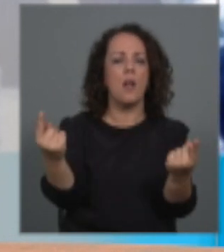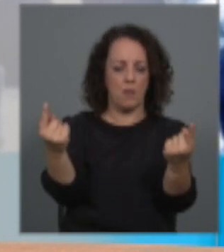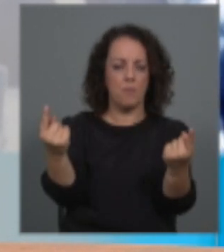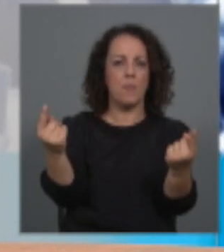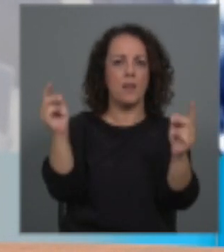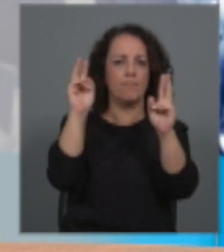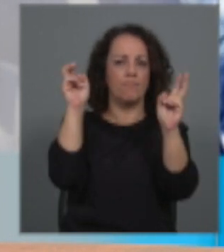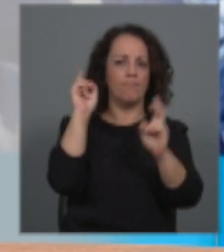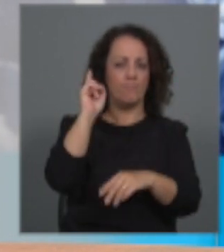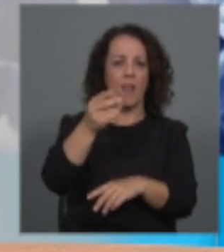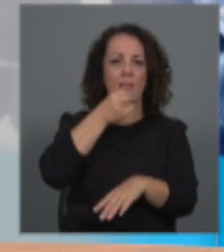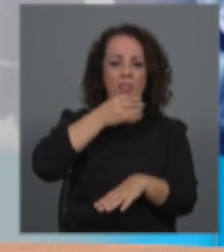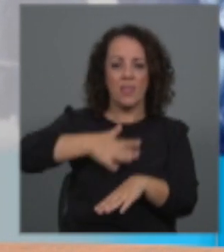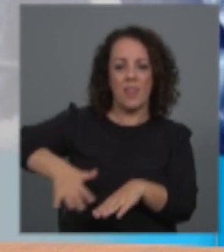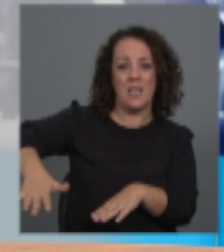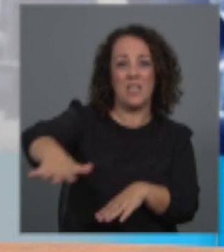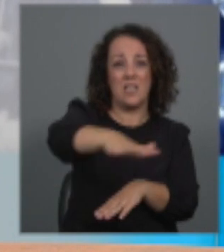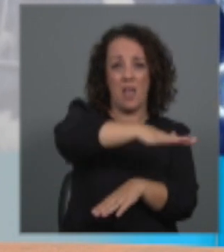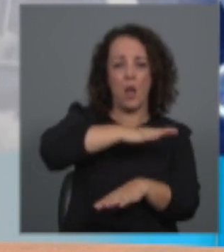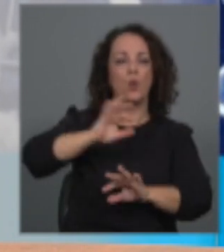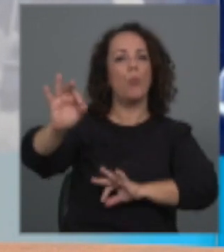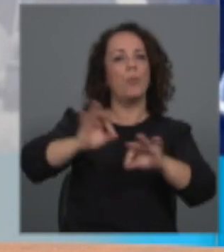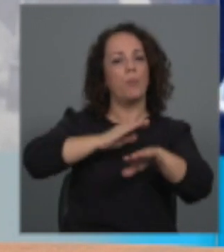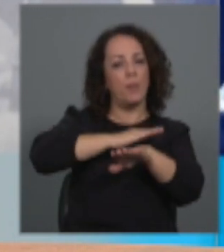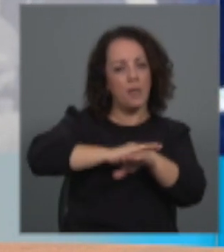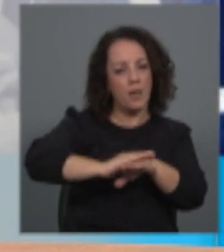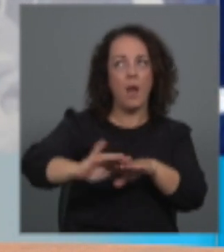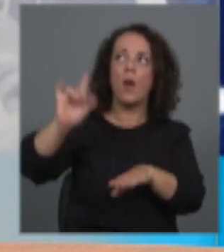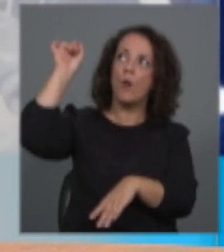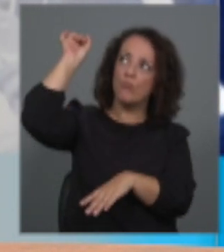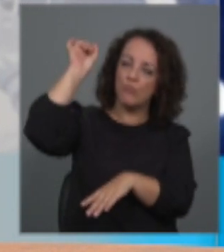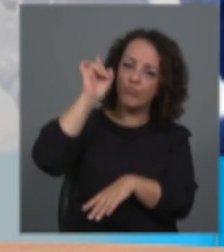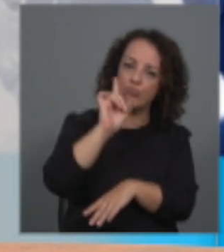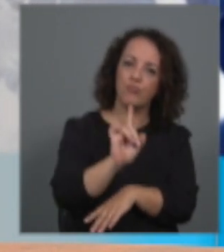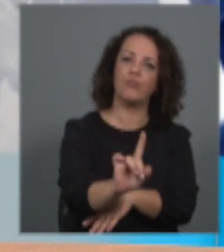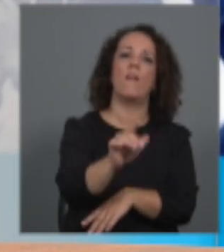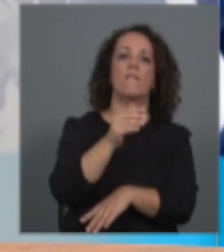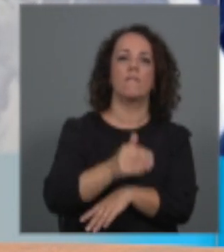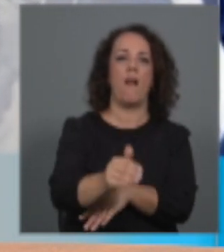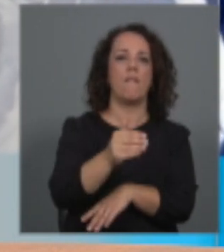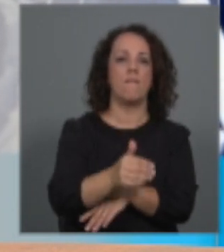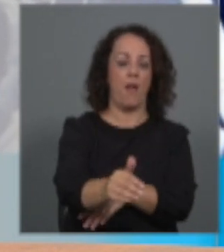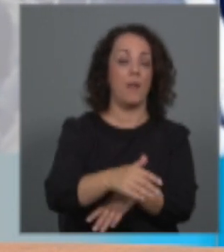preparai no deserto o caminho do Senhor. Cá está, anunciada